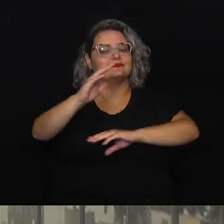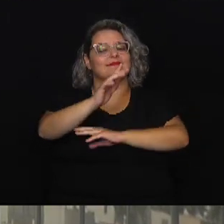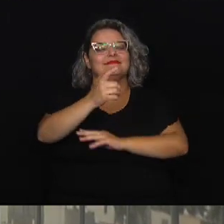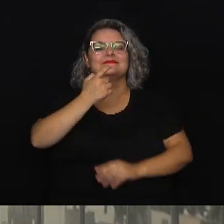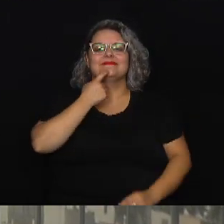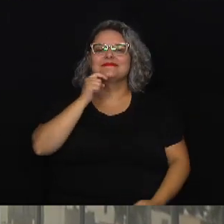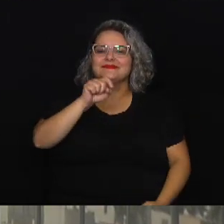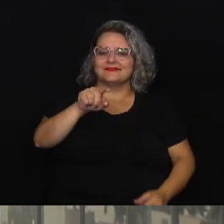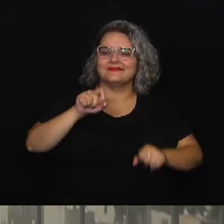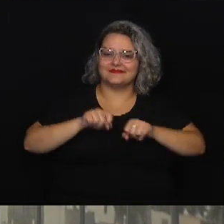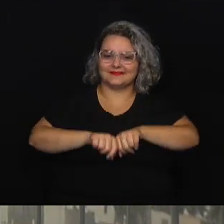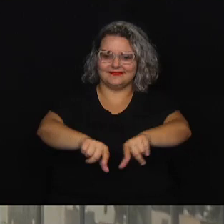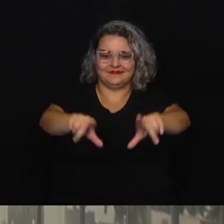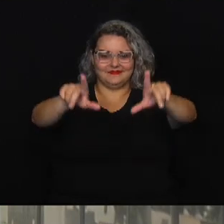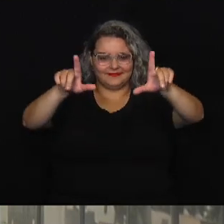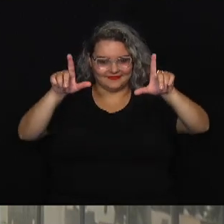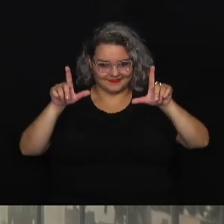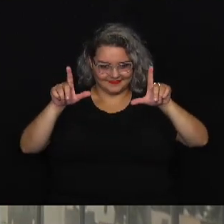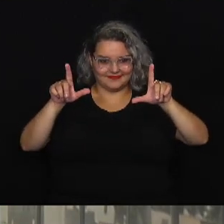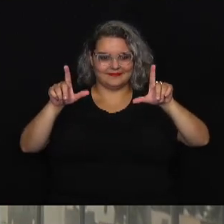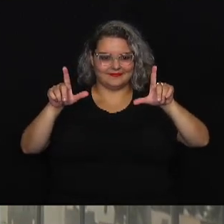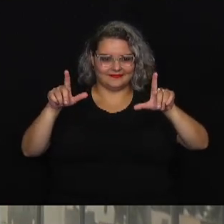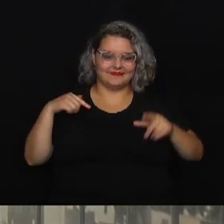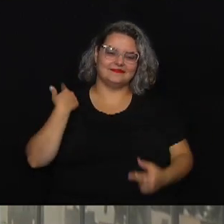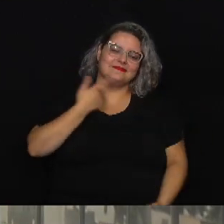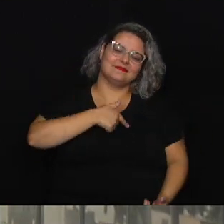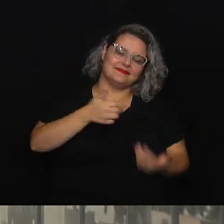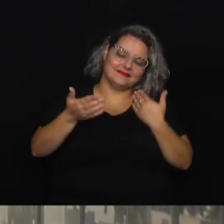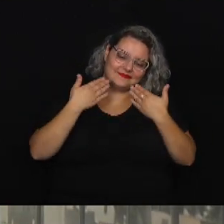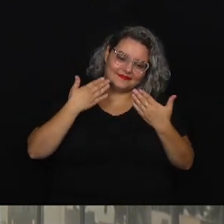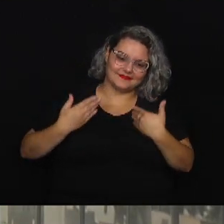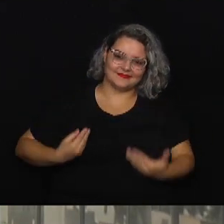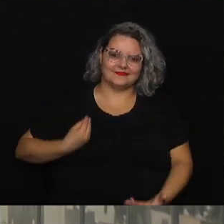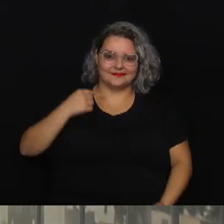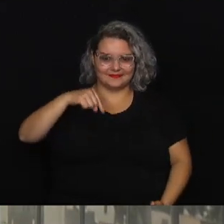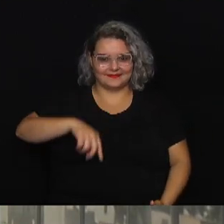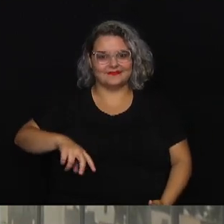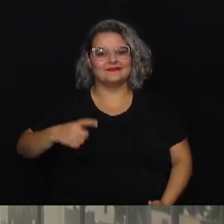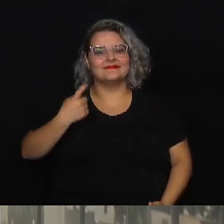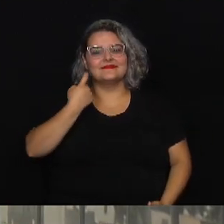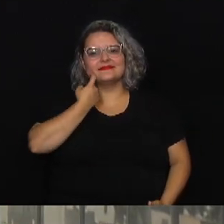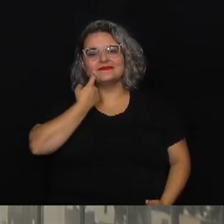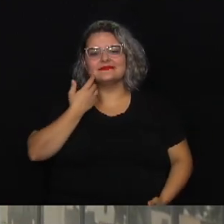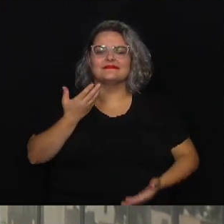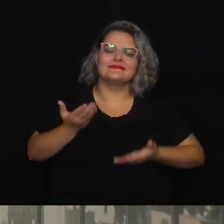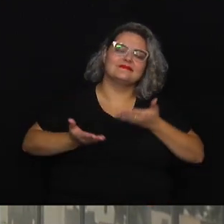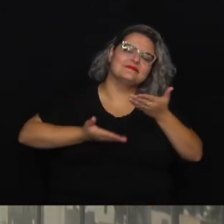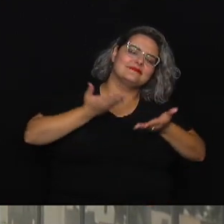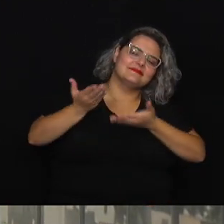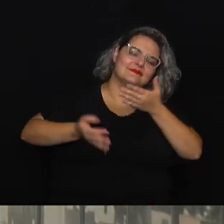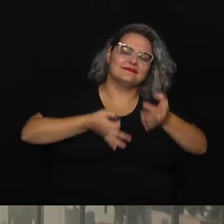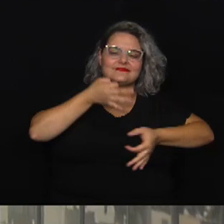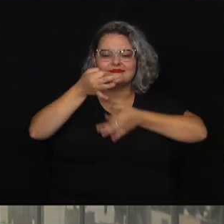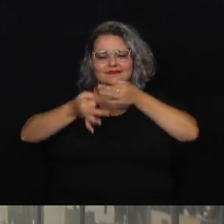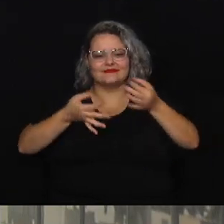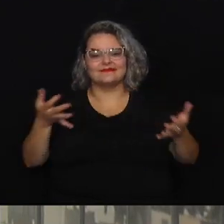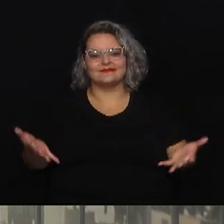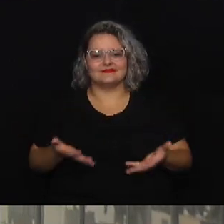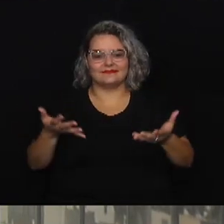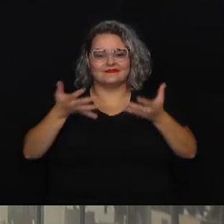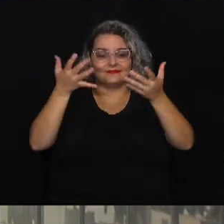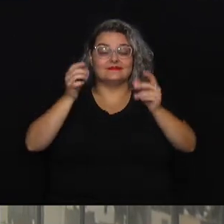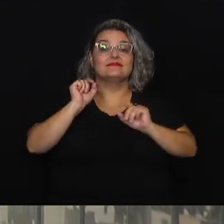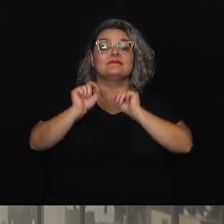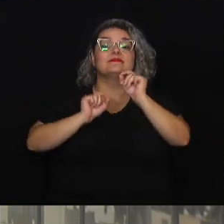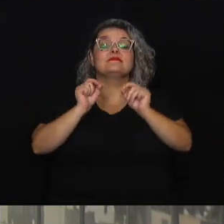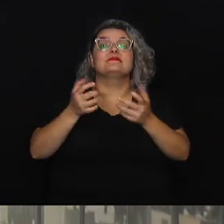Câmara Campinas. Você aperta e a gente conversa ao vivo nesta sexta-feira. Manda o seu elogio, uma crítica construtiva, ou o que